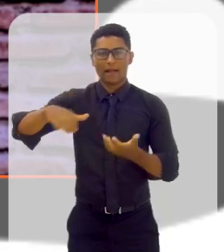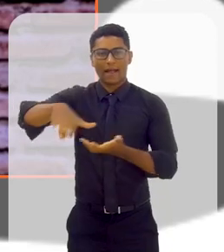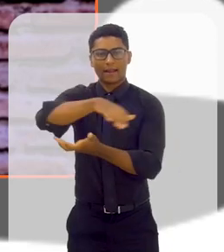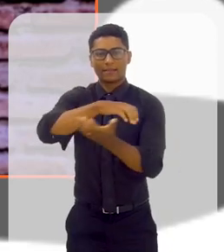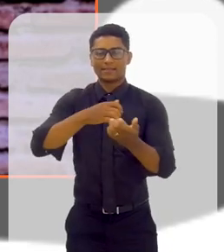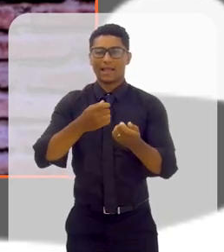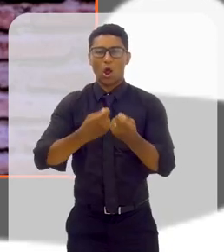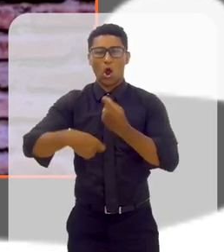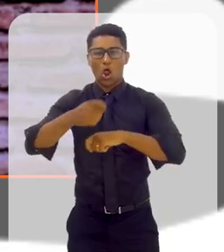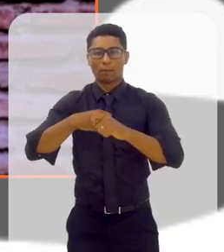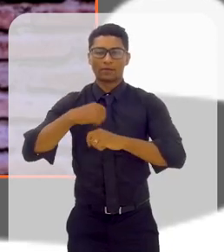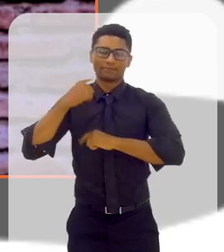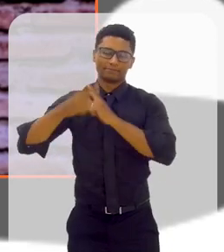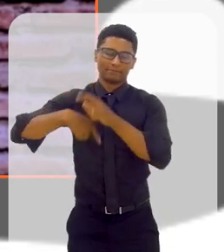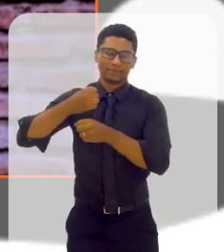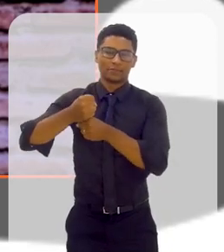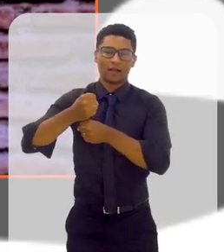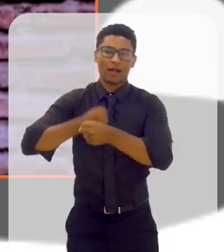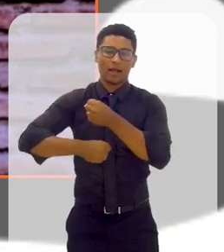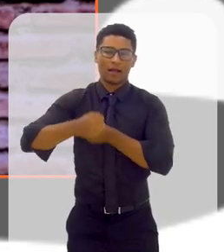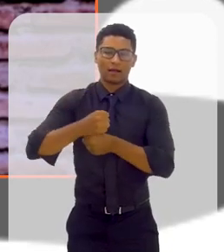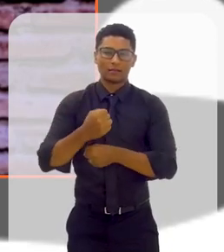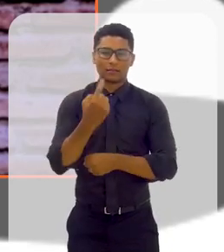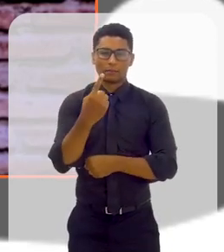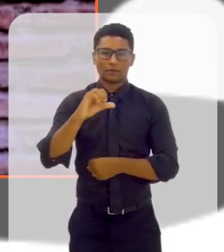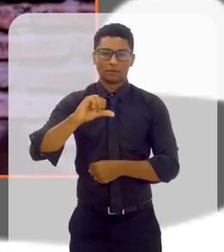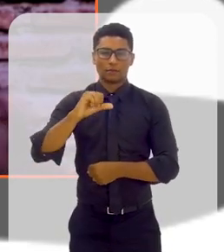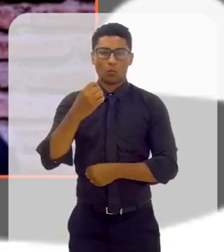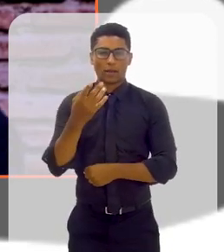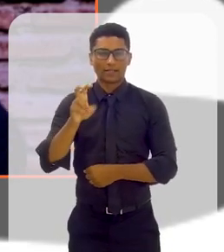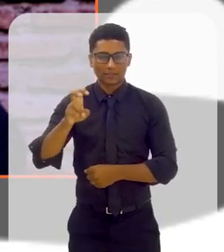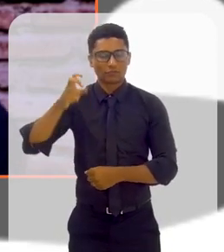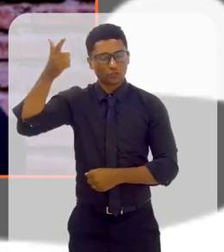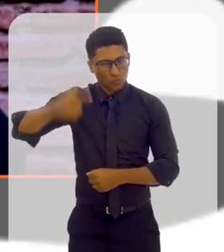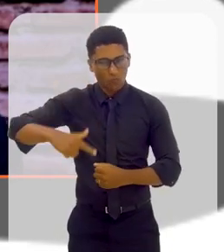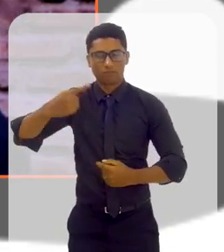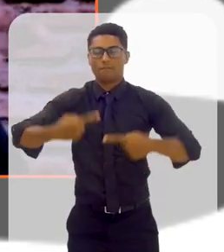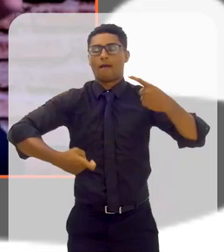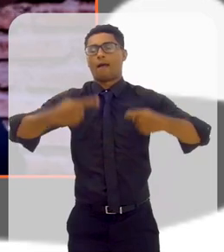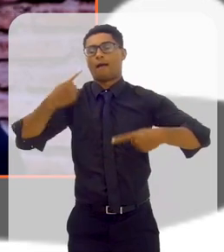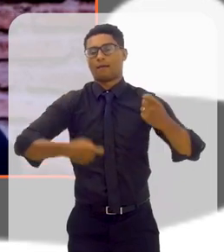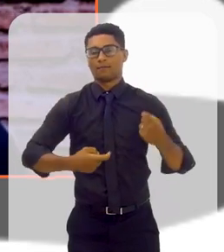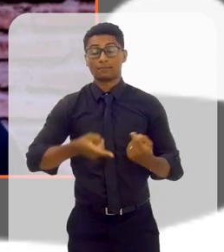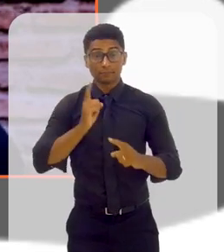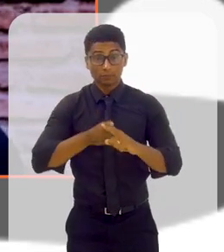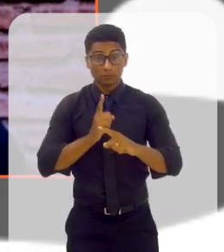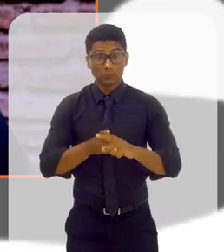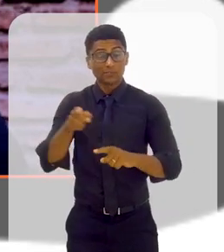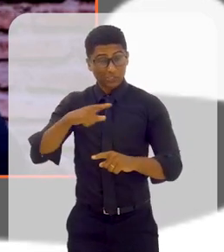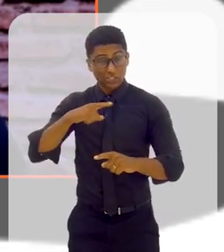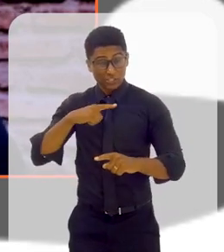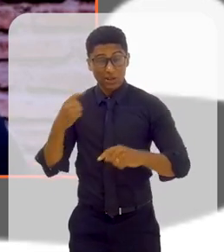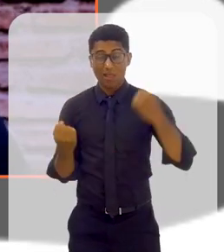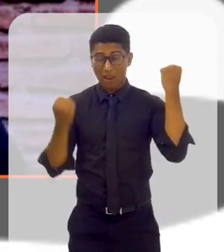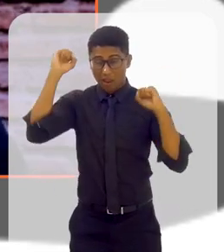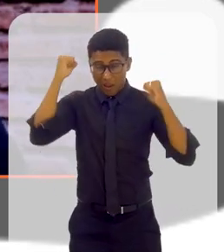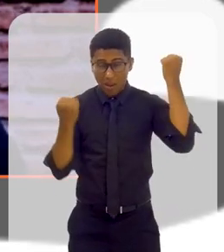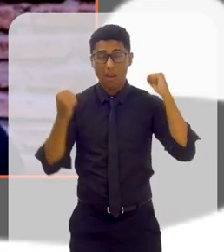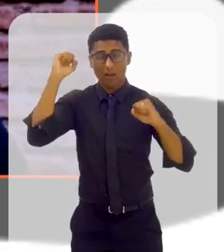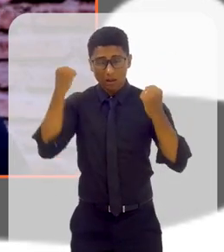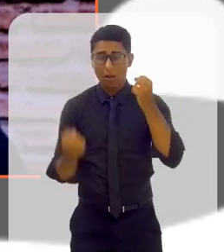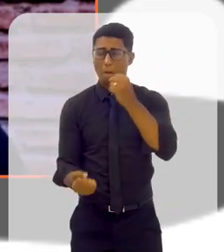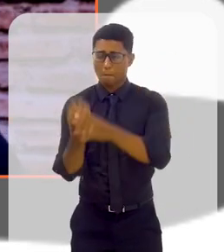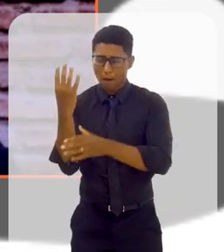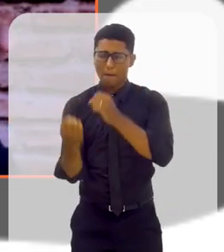45. Por que é importante falar isso? Nesse momento eu tinha muita produção e pouca demanda.